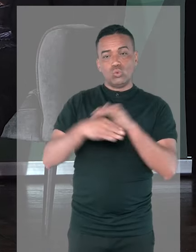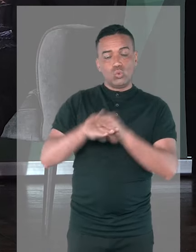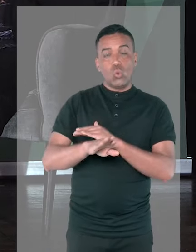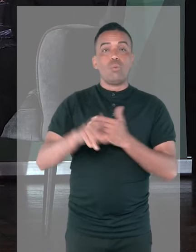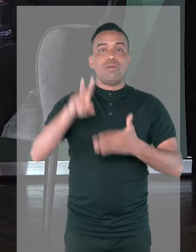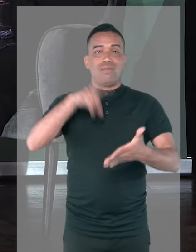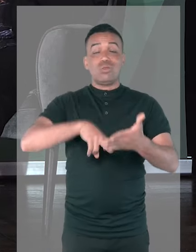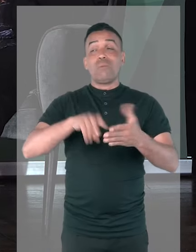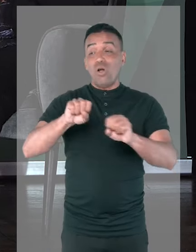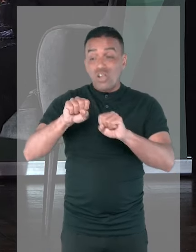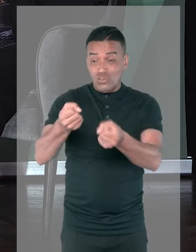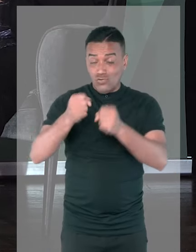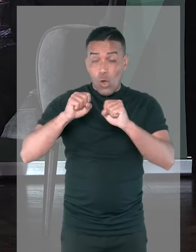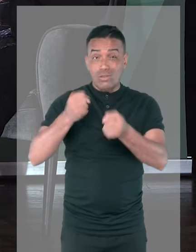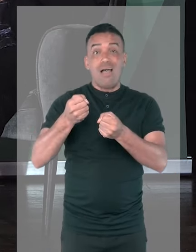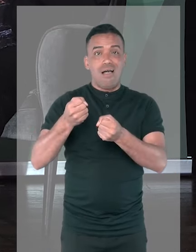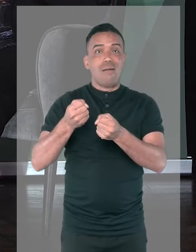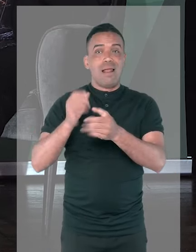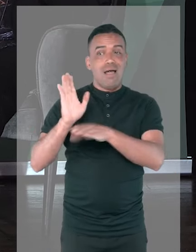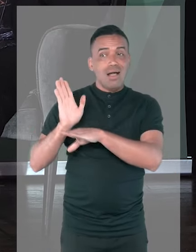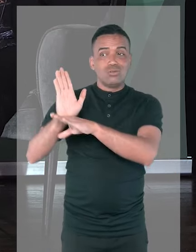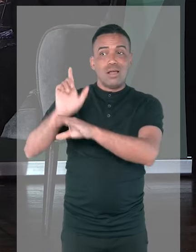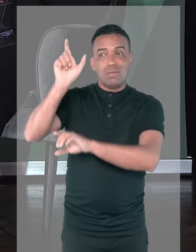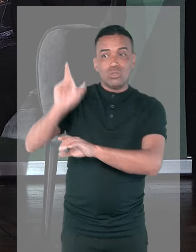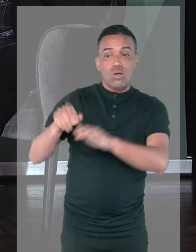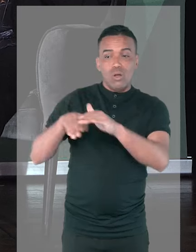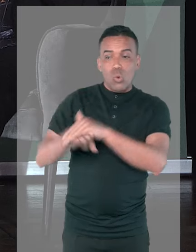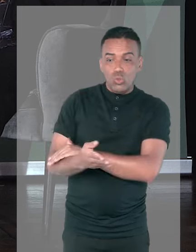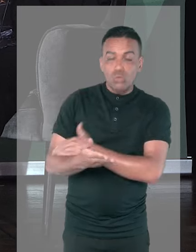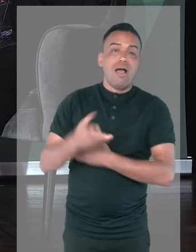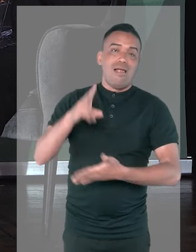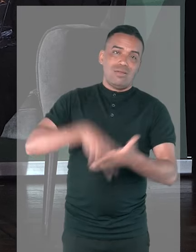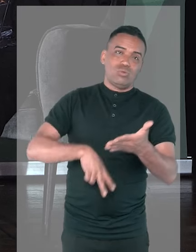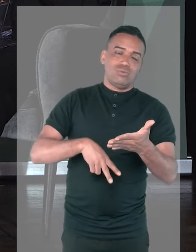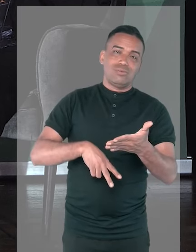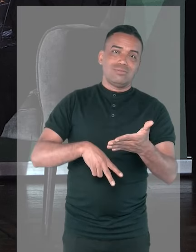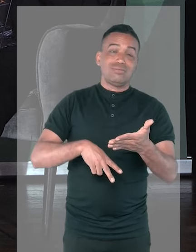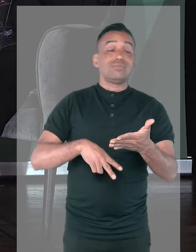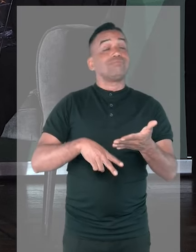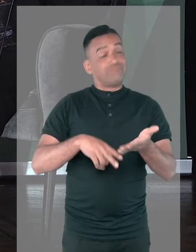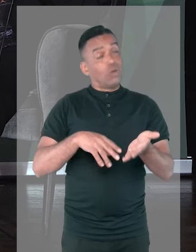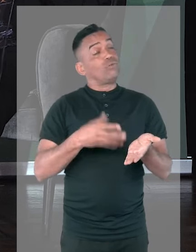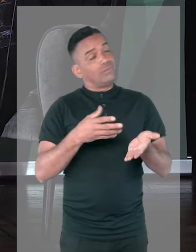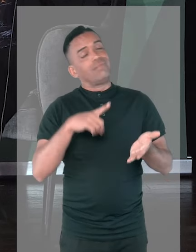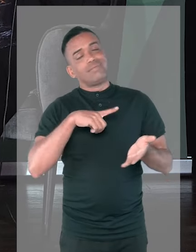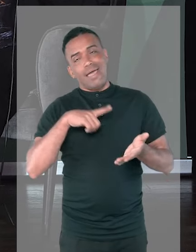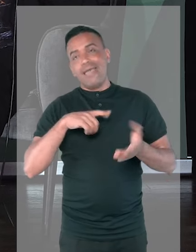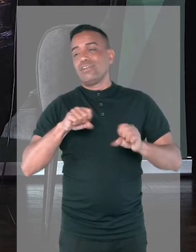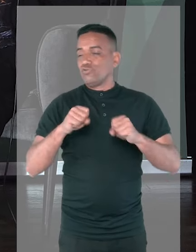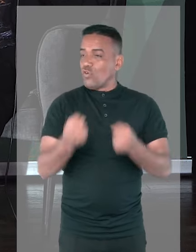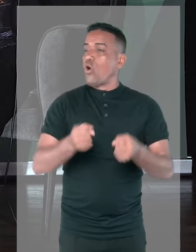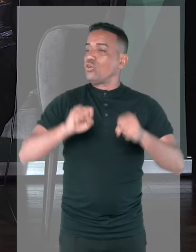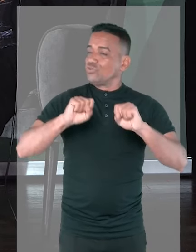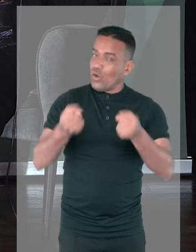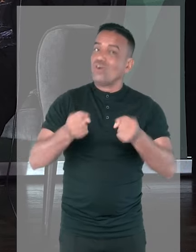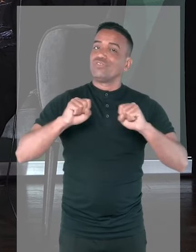esforçar muito para isso. E certamente não faltam esforços em campanhas e tudo